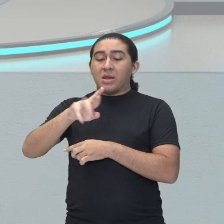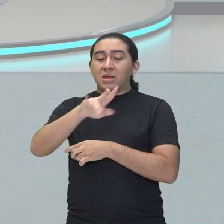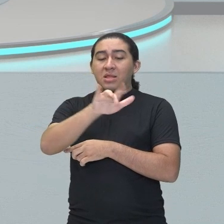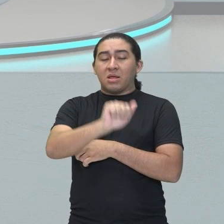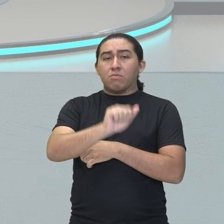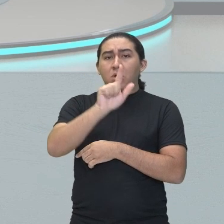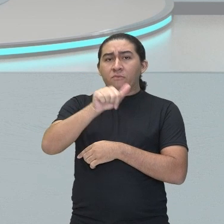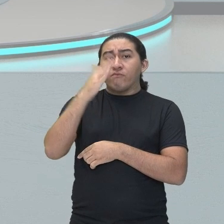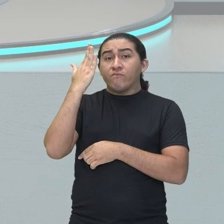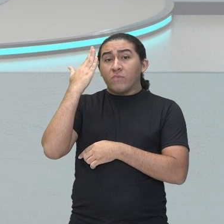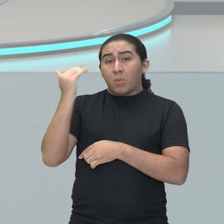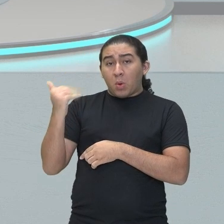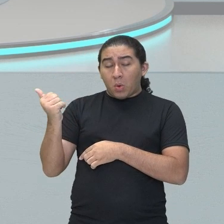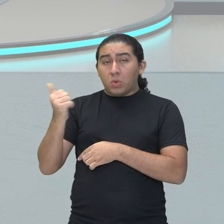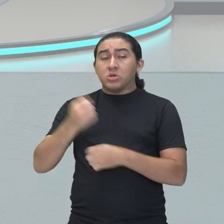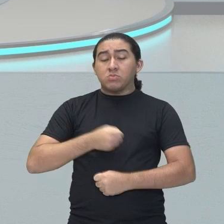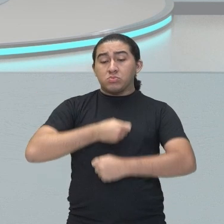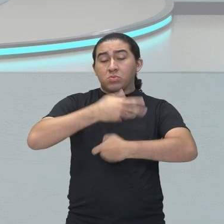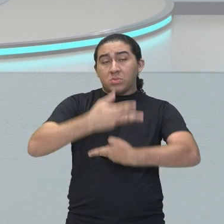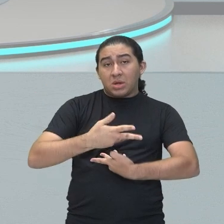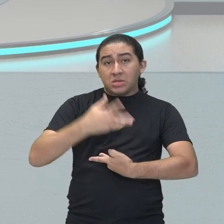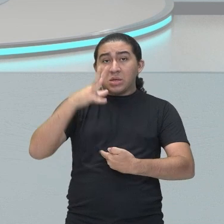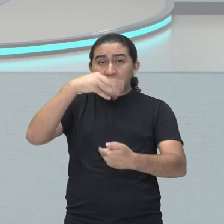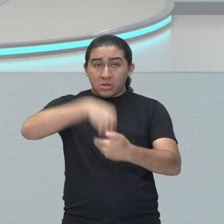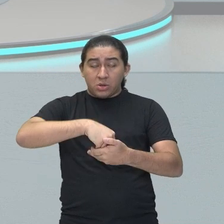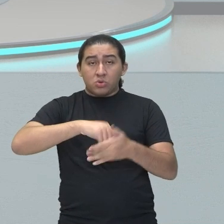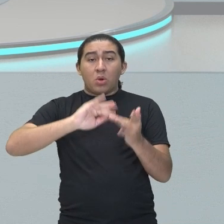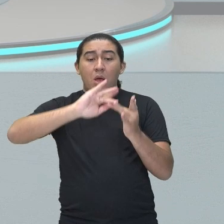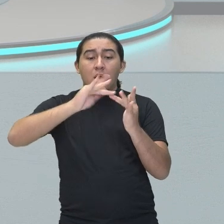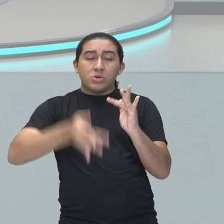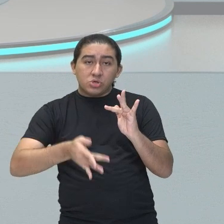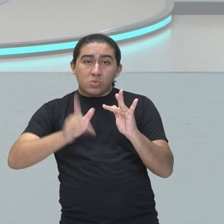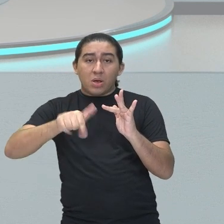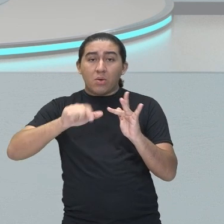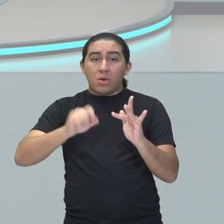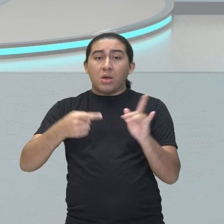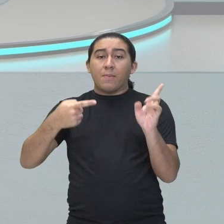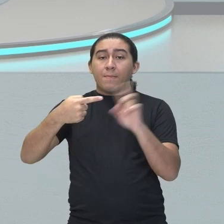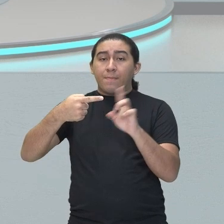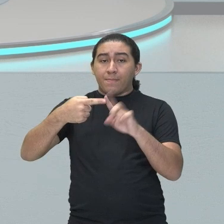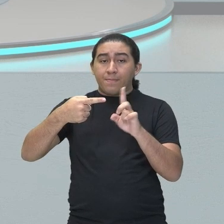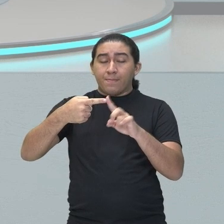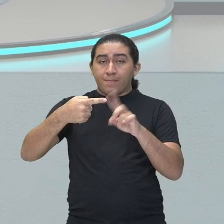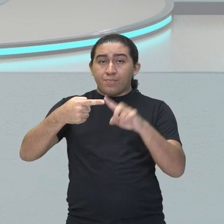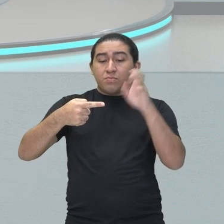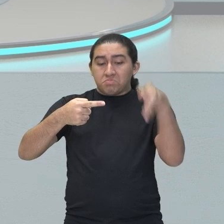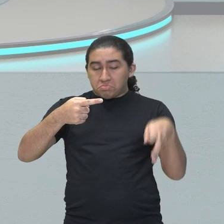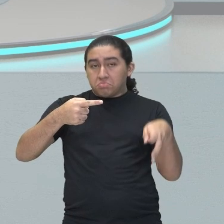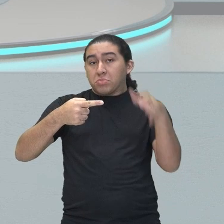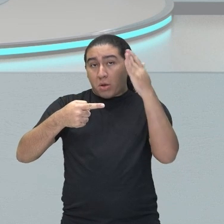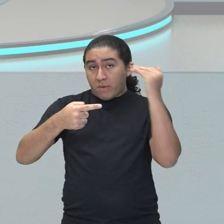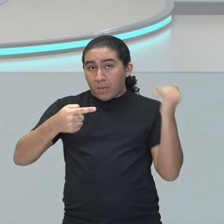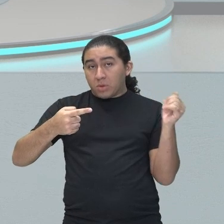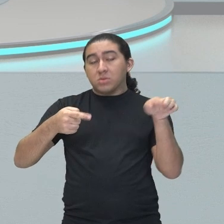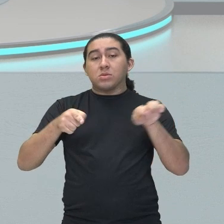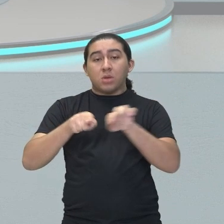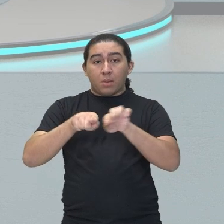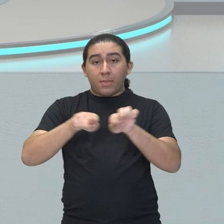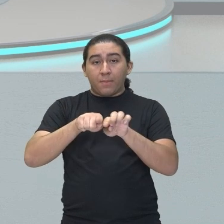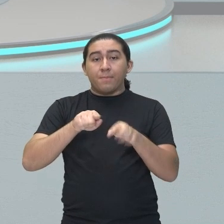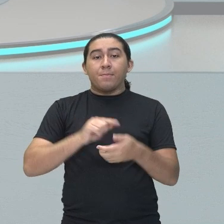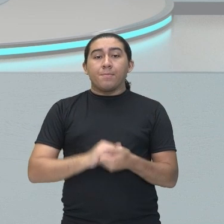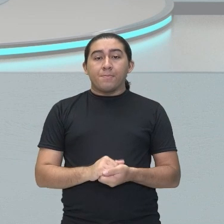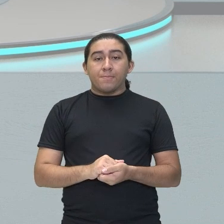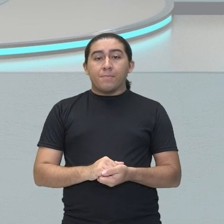famosa, que conta mesmo dentro do arcadismo brasileiro, é Marília de Dirceu. E o seu